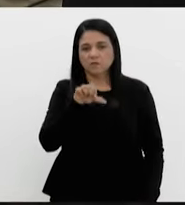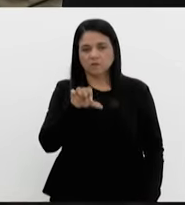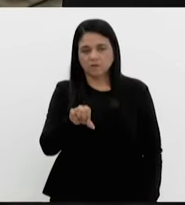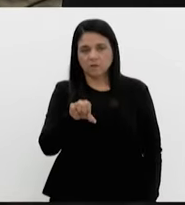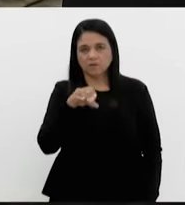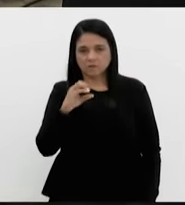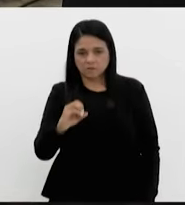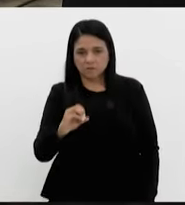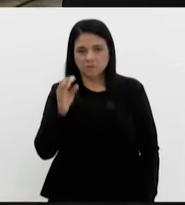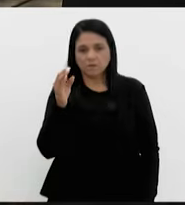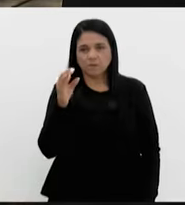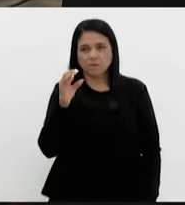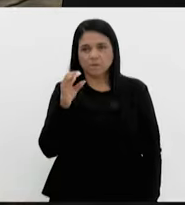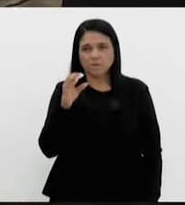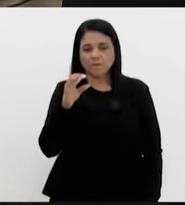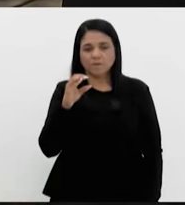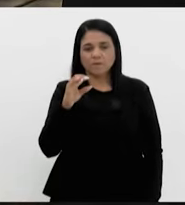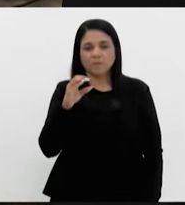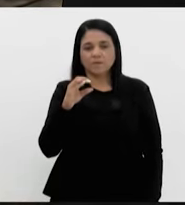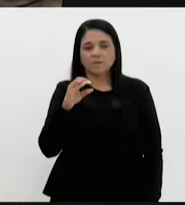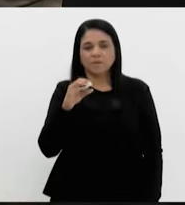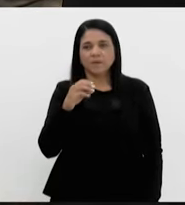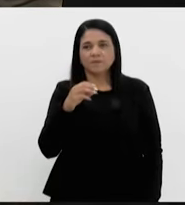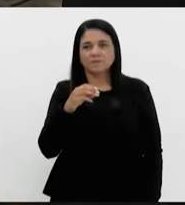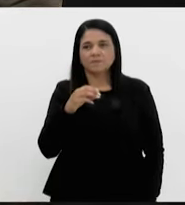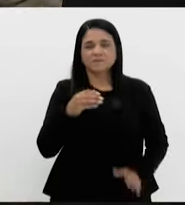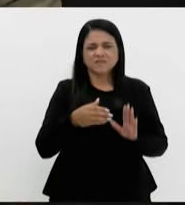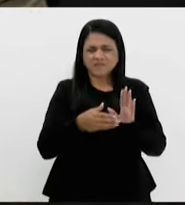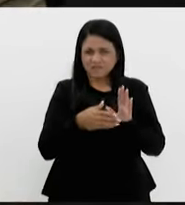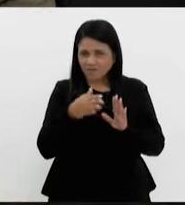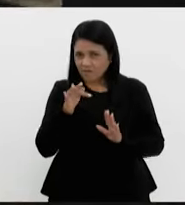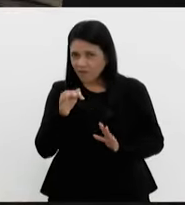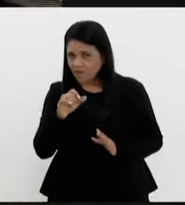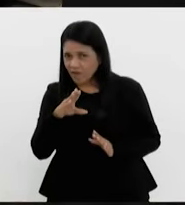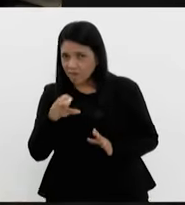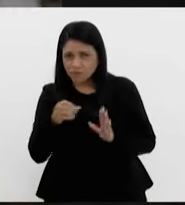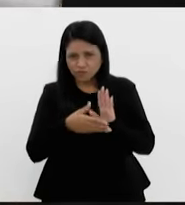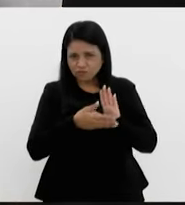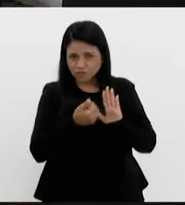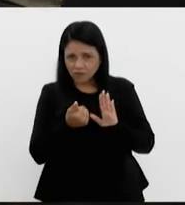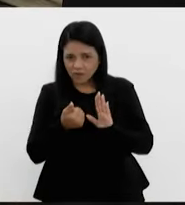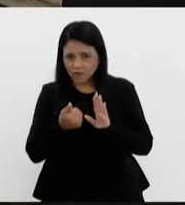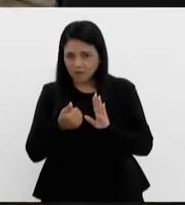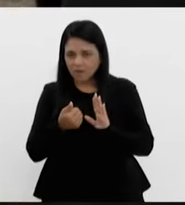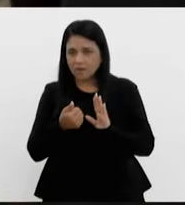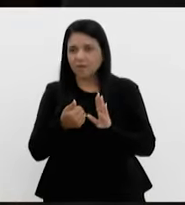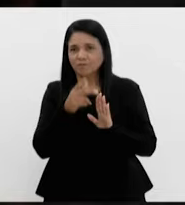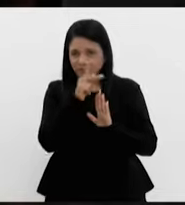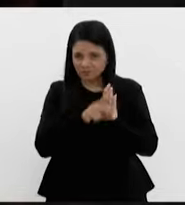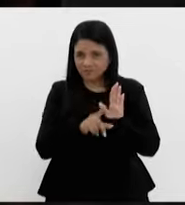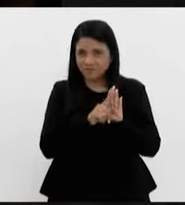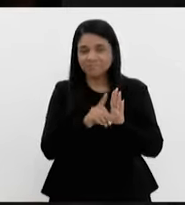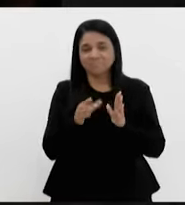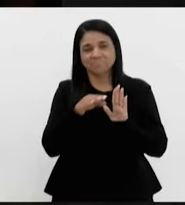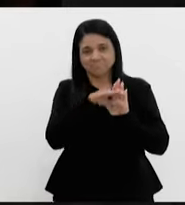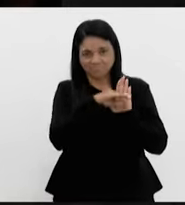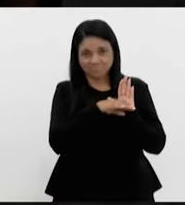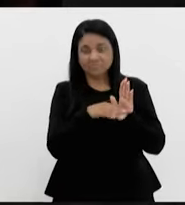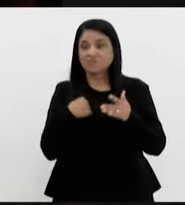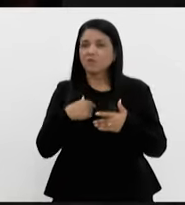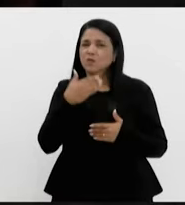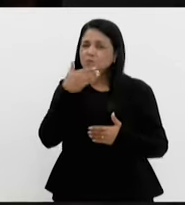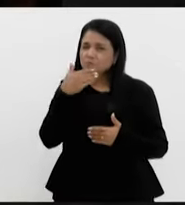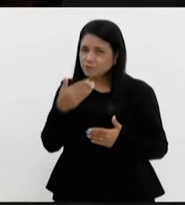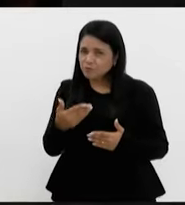3.000, Fábio Silva, retirar, pediu de Vossa Excelência, né? Presidente, em breves palavras, eu pedi para retirar